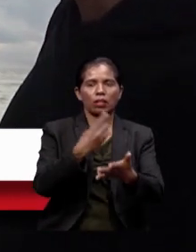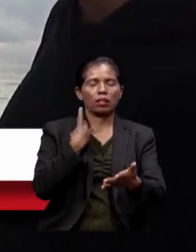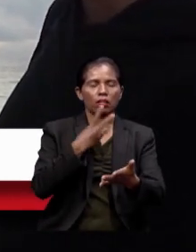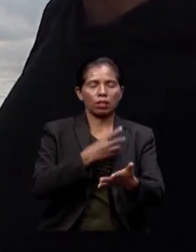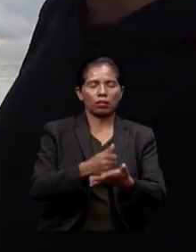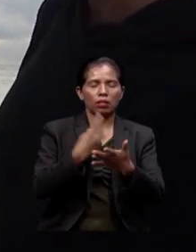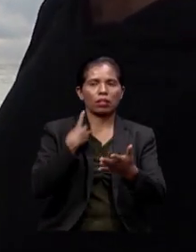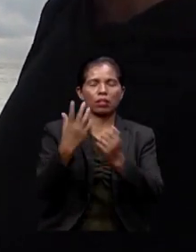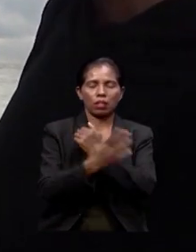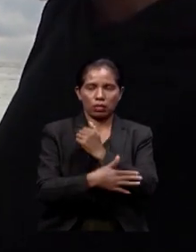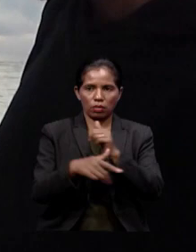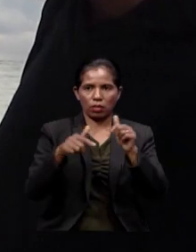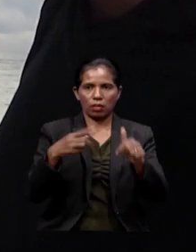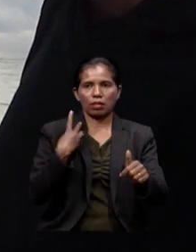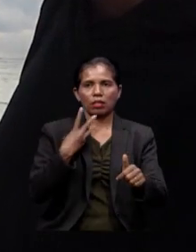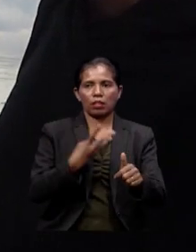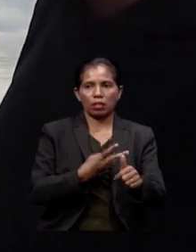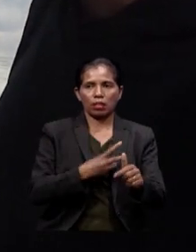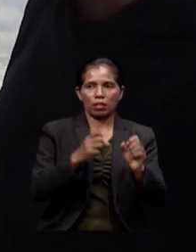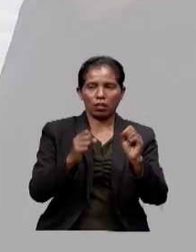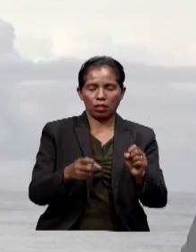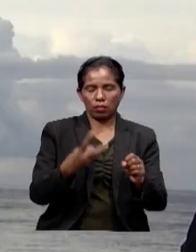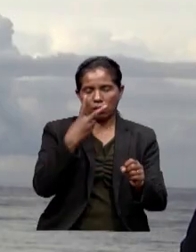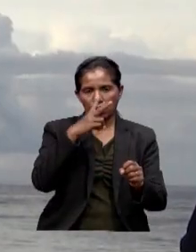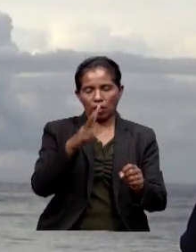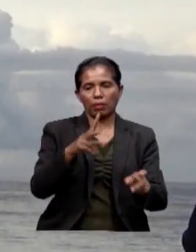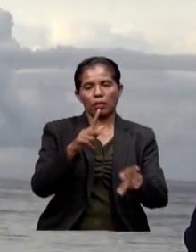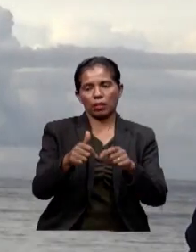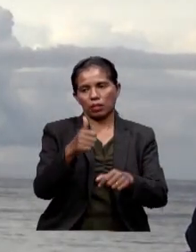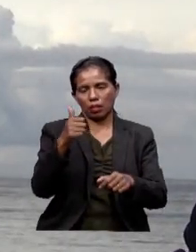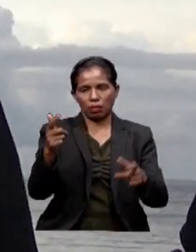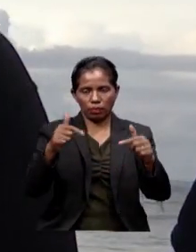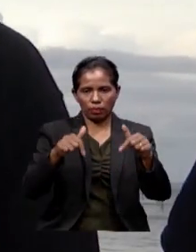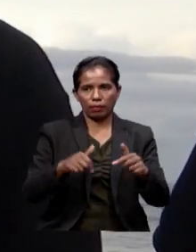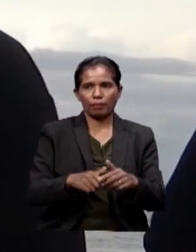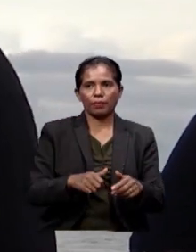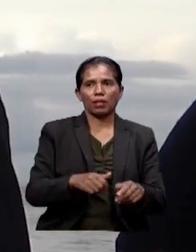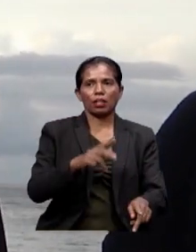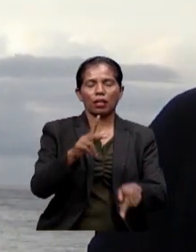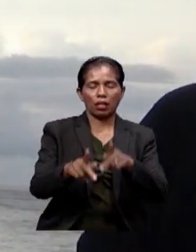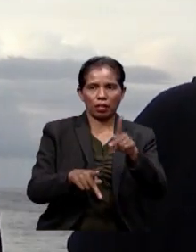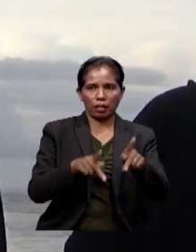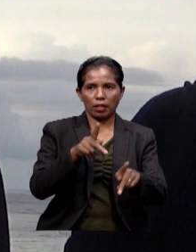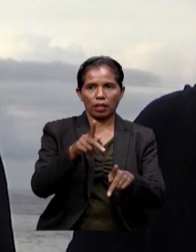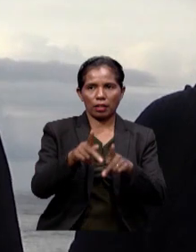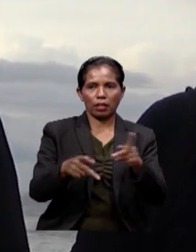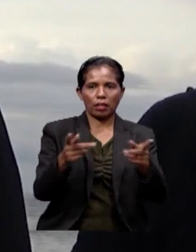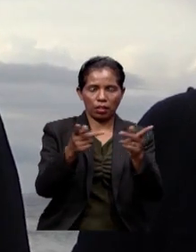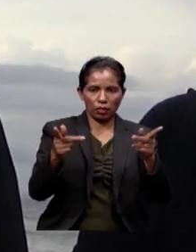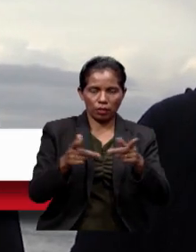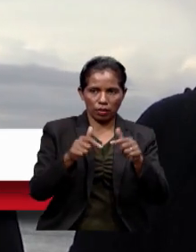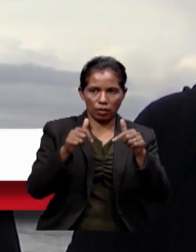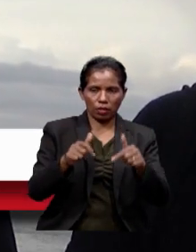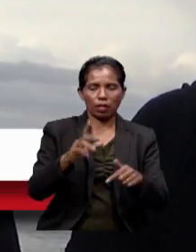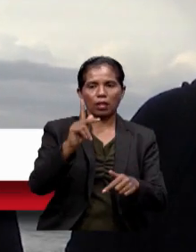raide ne, abam berua, e te pele sai, penontom vai macelo. A olemba comunidade a Fatem e a ne,